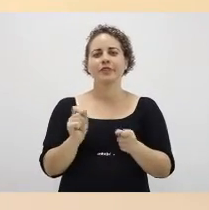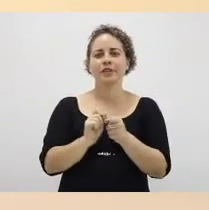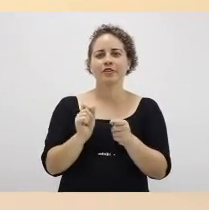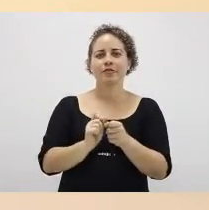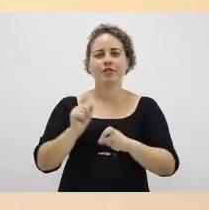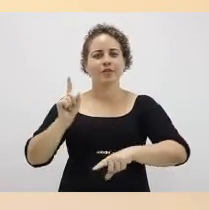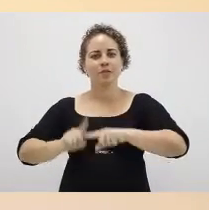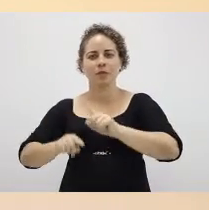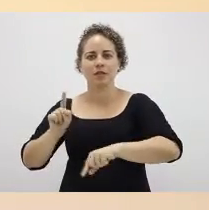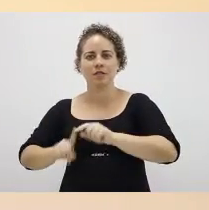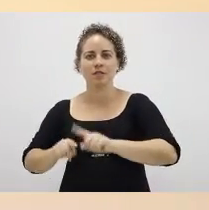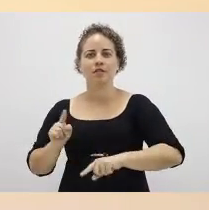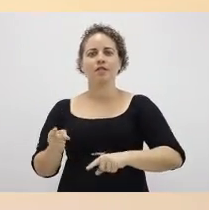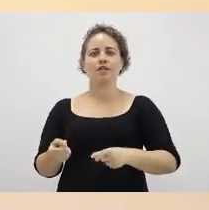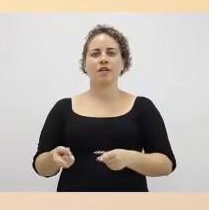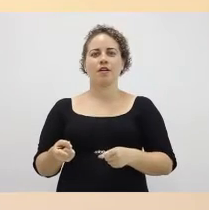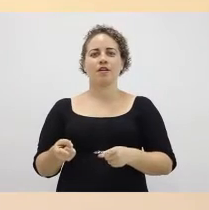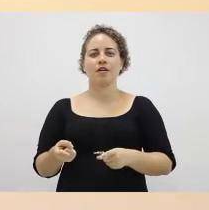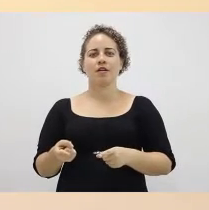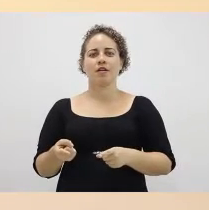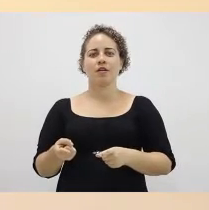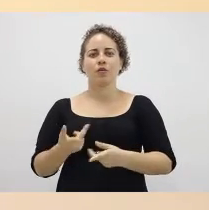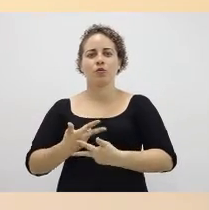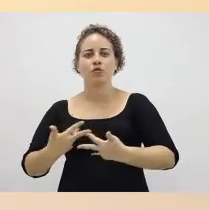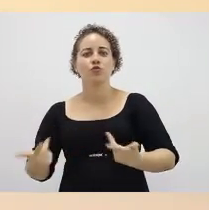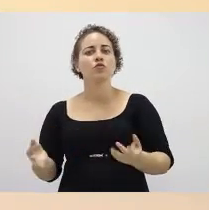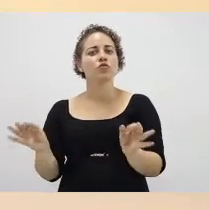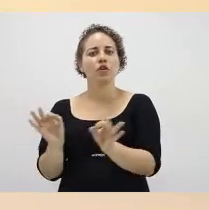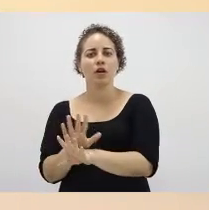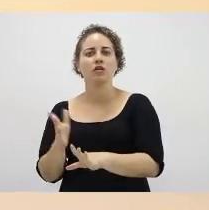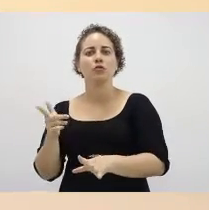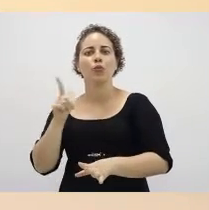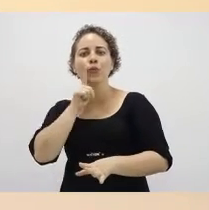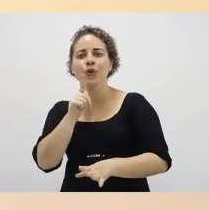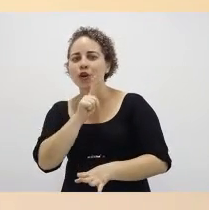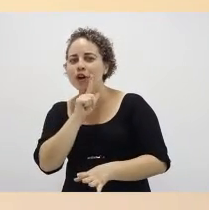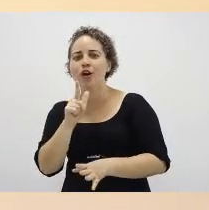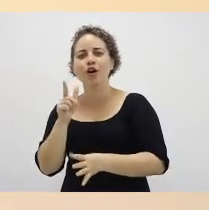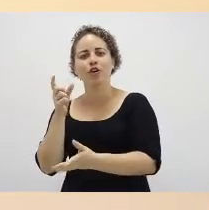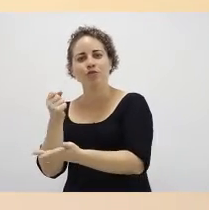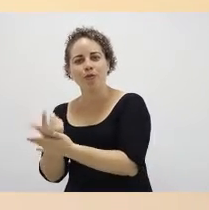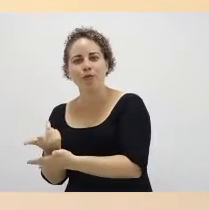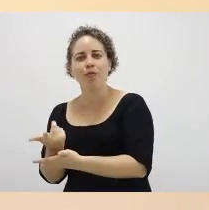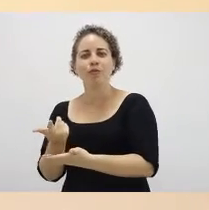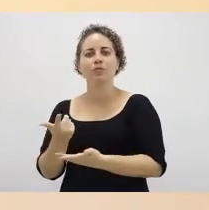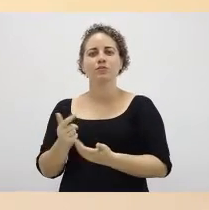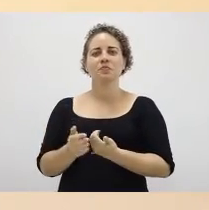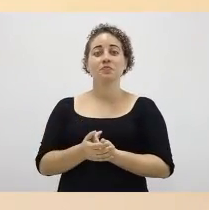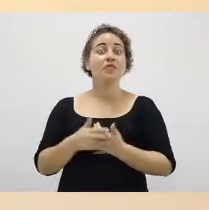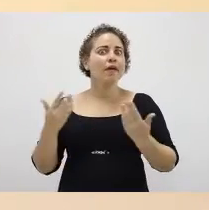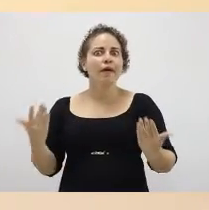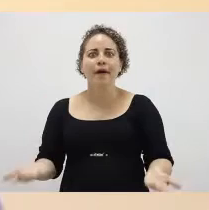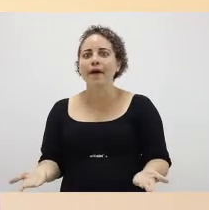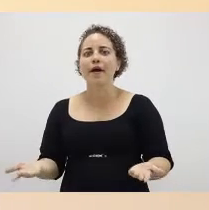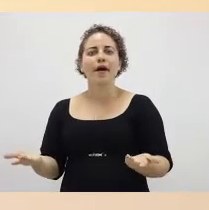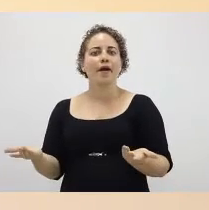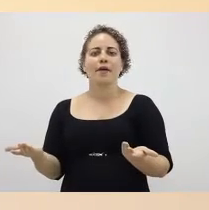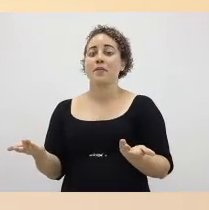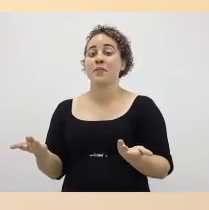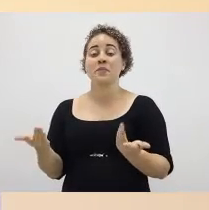matéria-prima em produto acabado. O sanduíche que a gente pede, o lanche que a gente pede na lanchonete. Ah, mas a lanchonete,